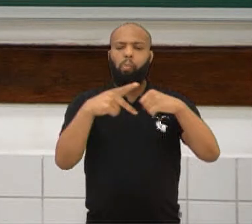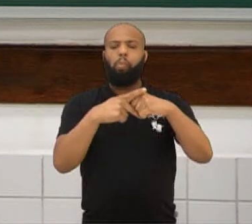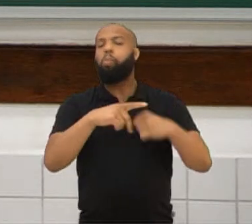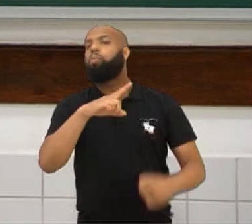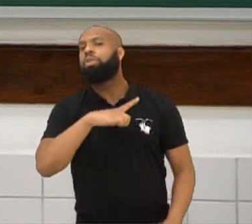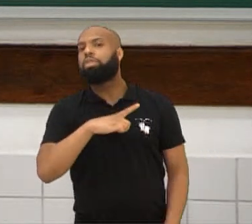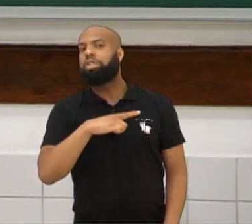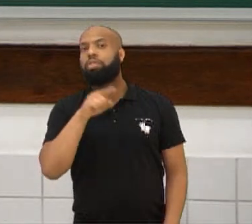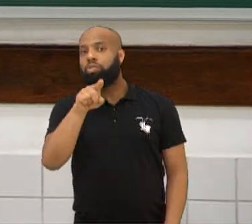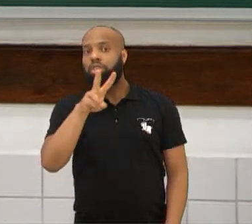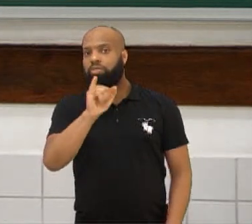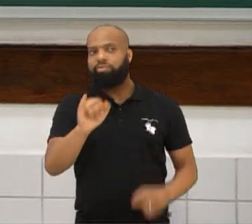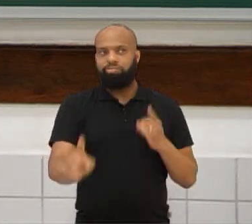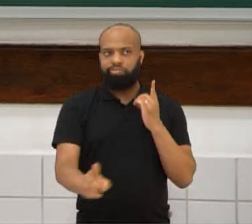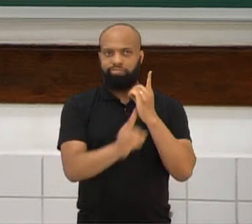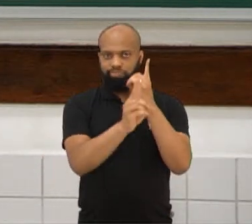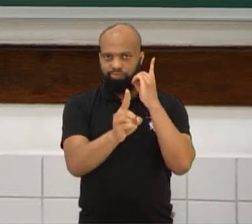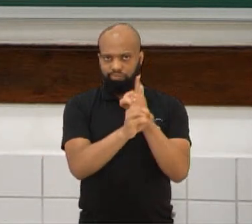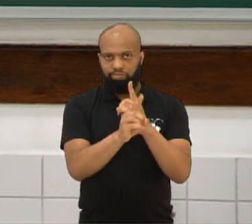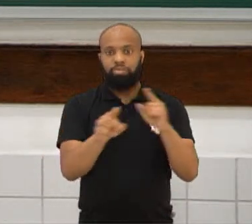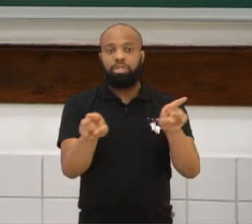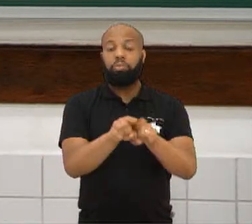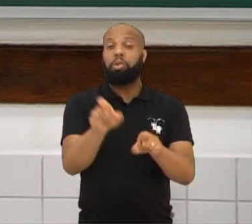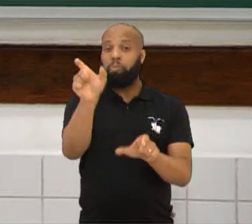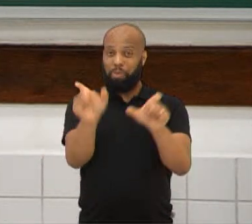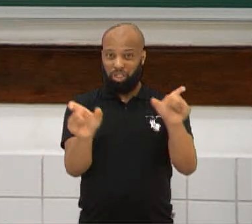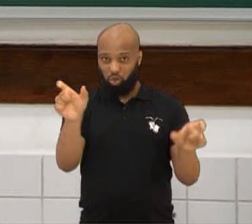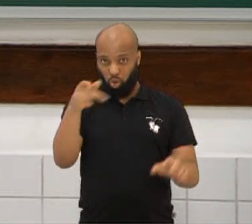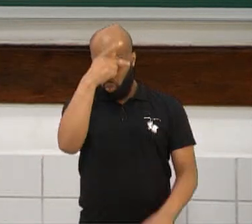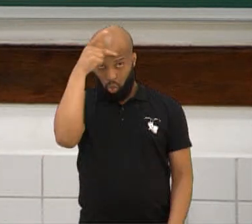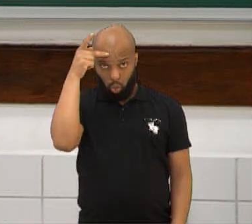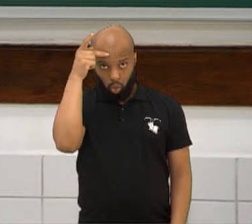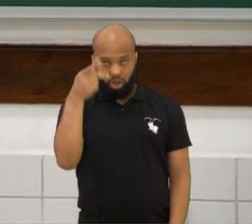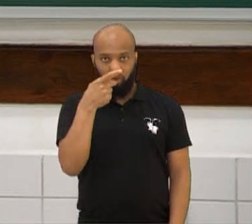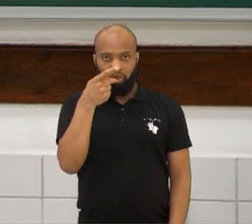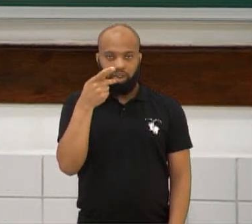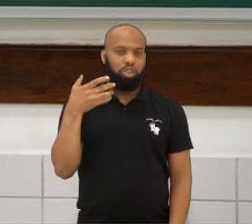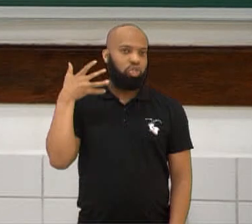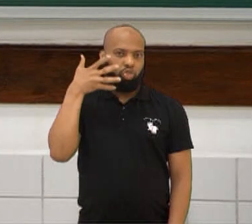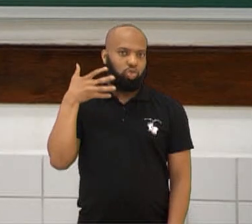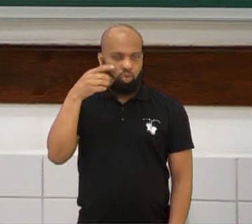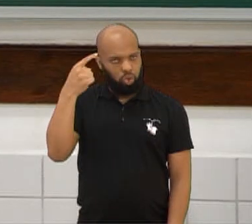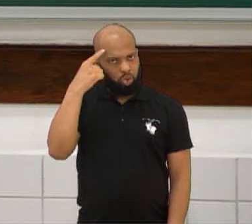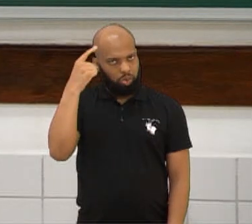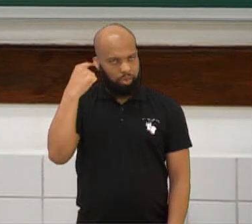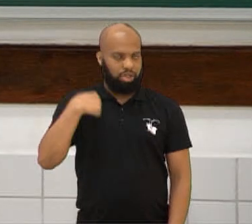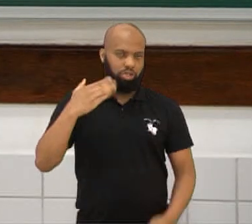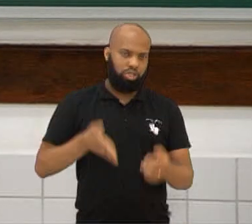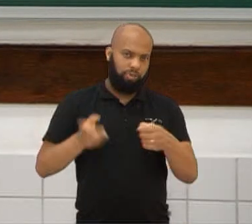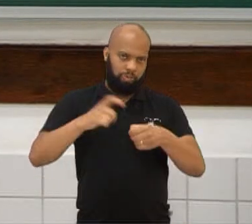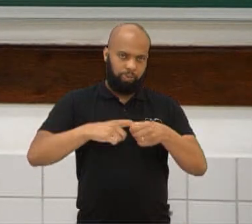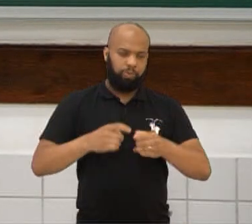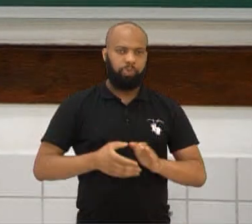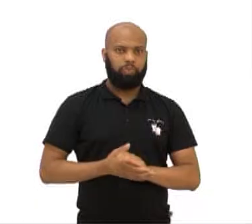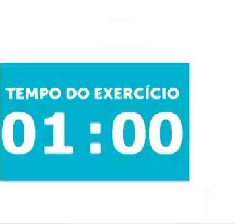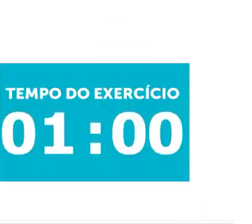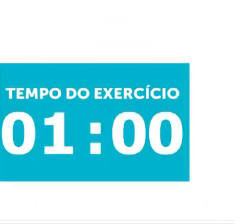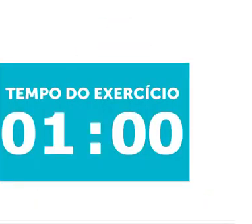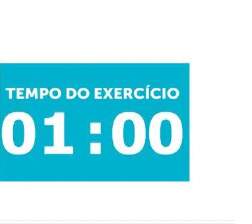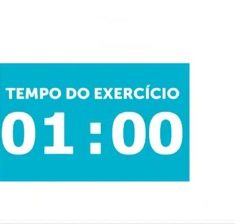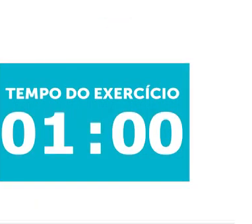tenho destacado aqui? E qual é a pessoa do discurso a que ele se relaciona? Pense um pouquinho e eu já retorno.